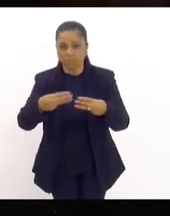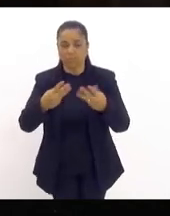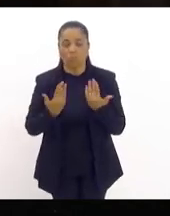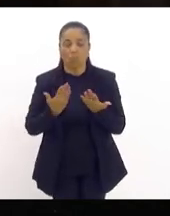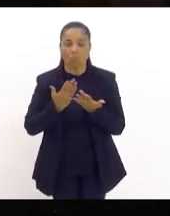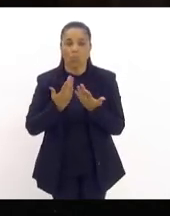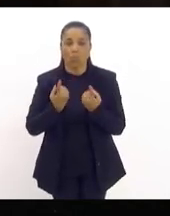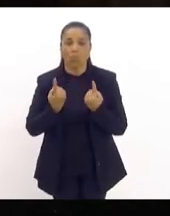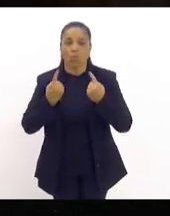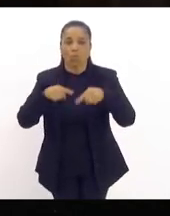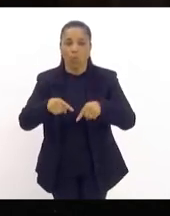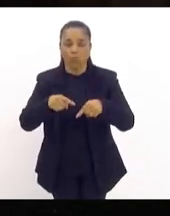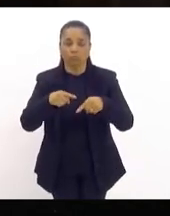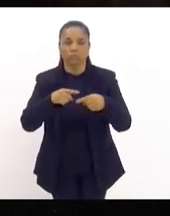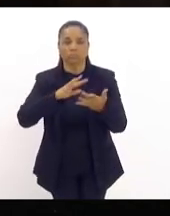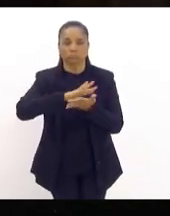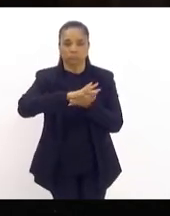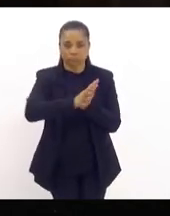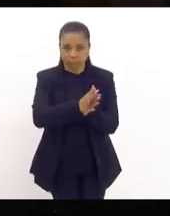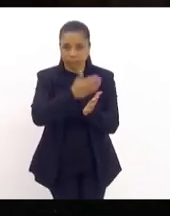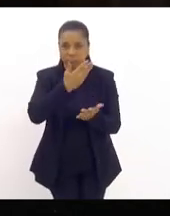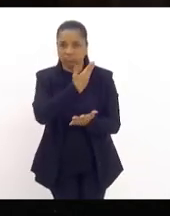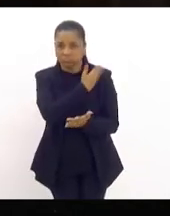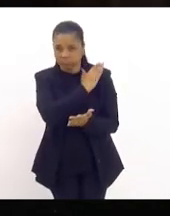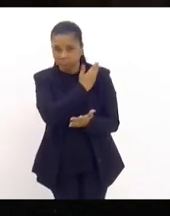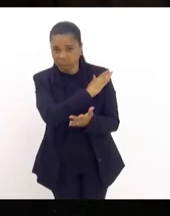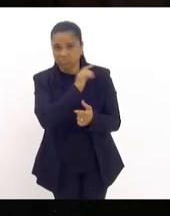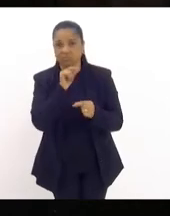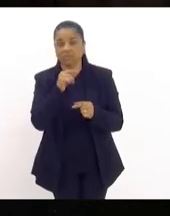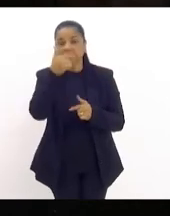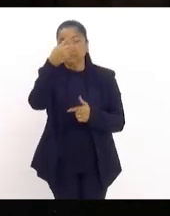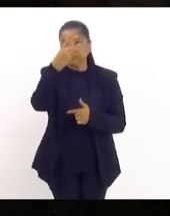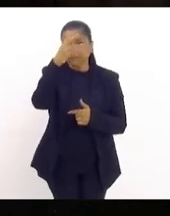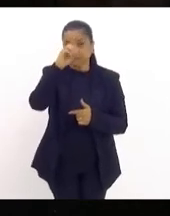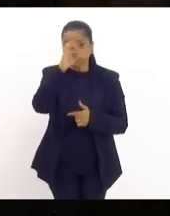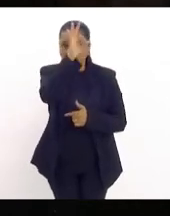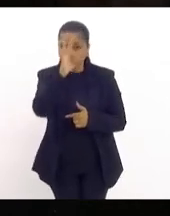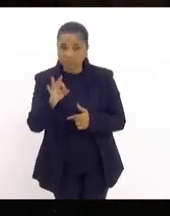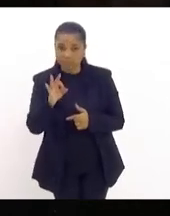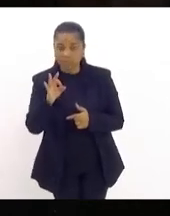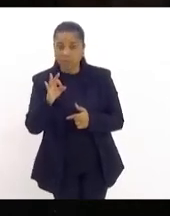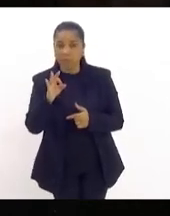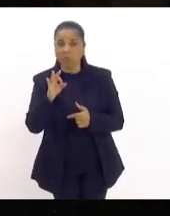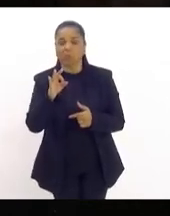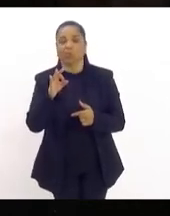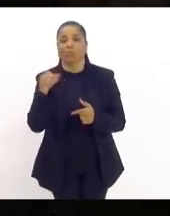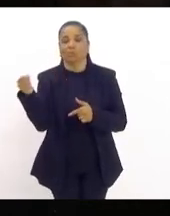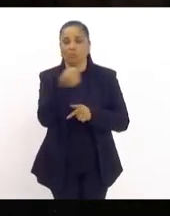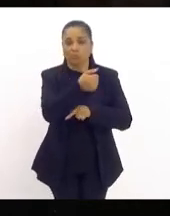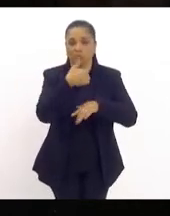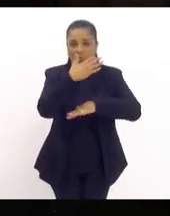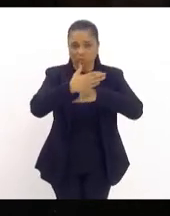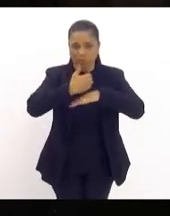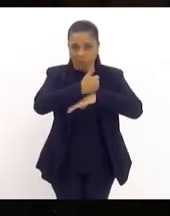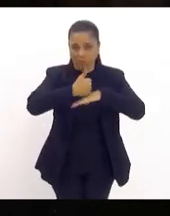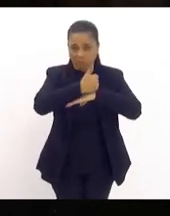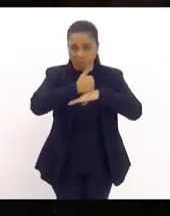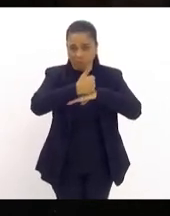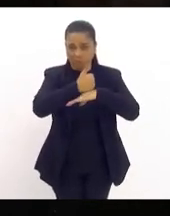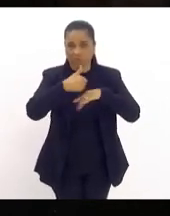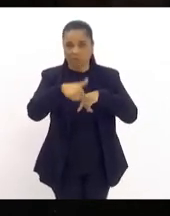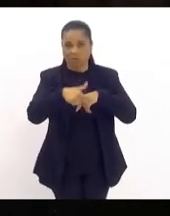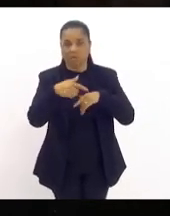da querida Aniele Franco, que 30% dos cargos em comissão do governo federal serão